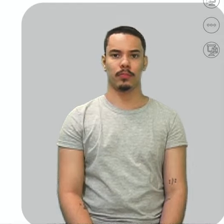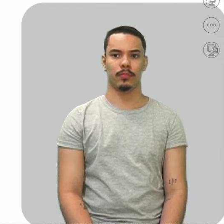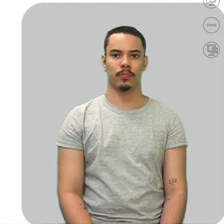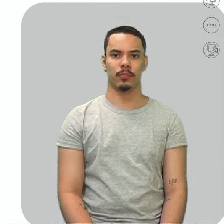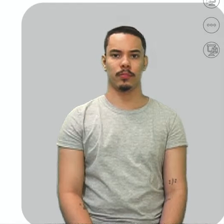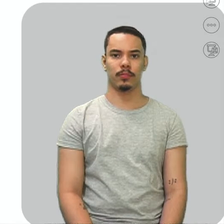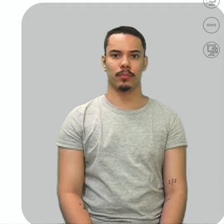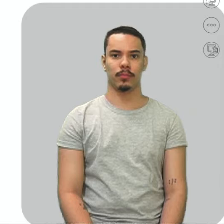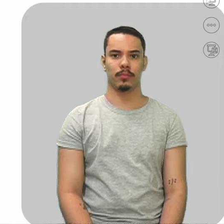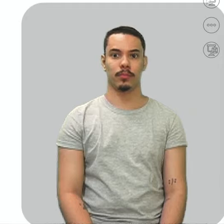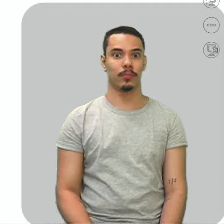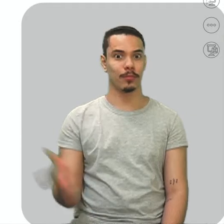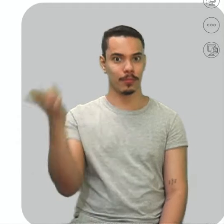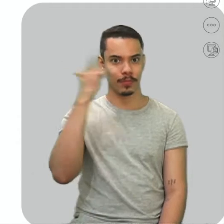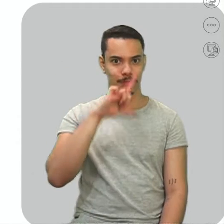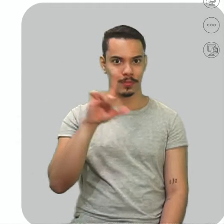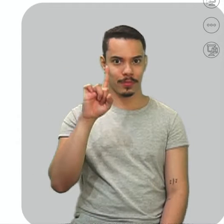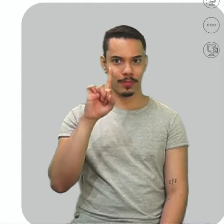e conseguiram